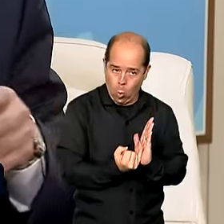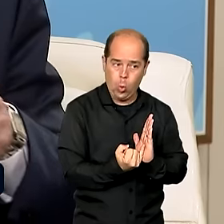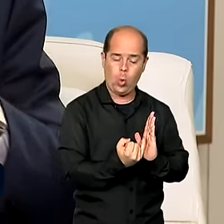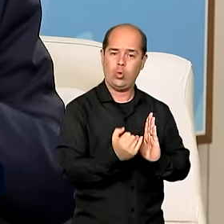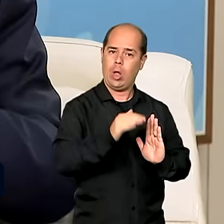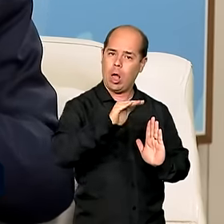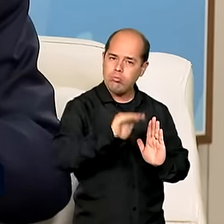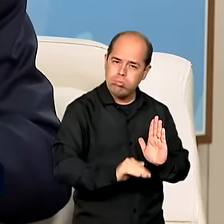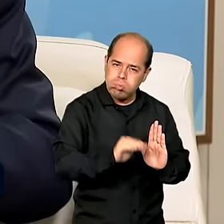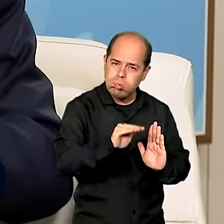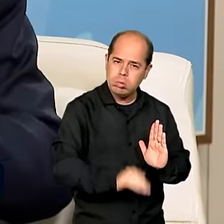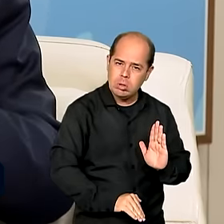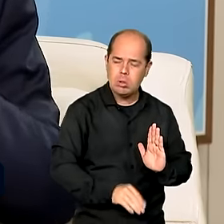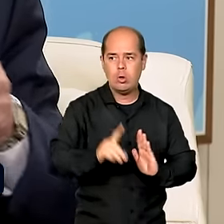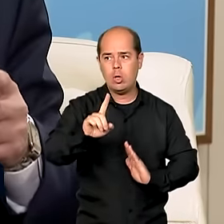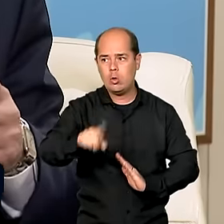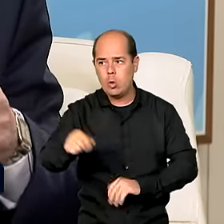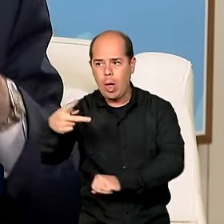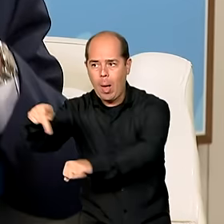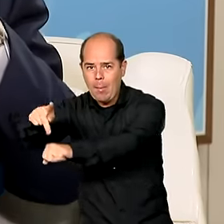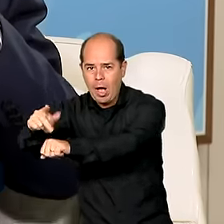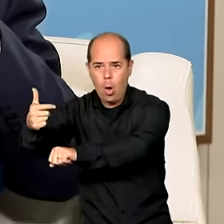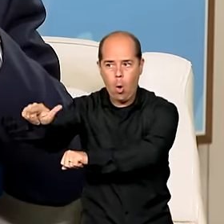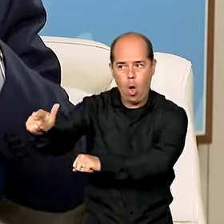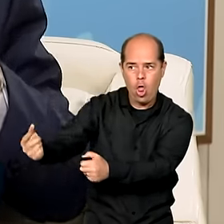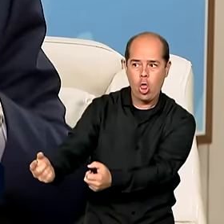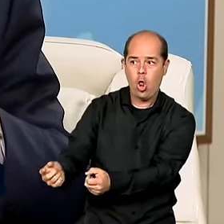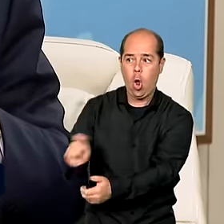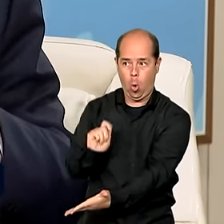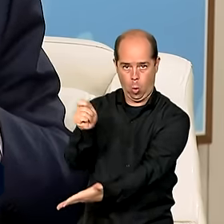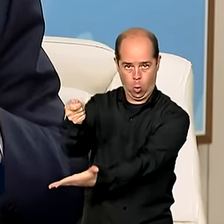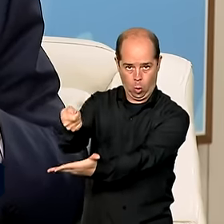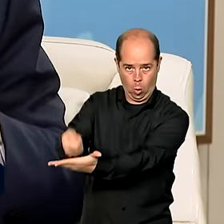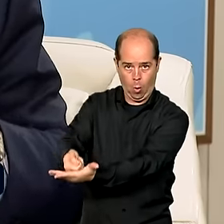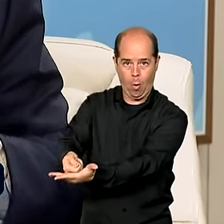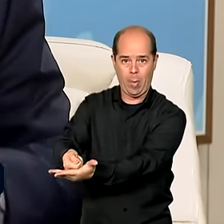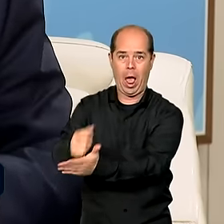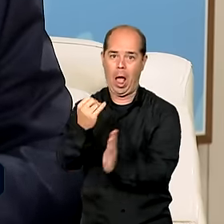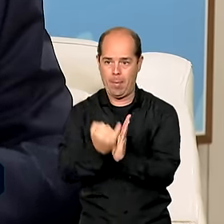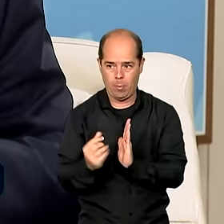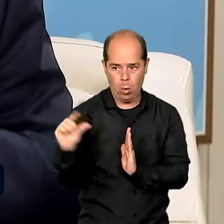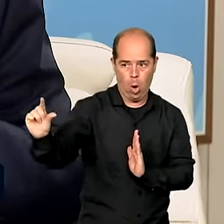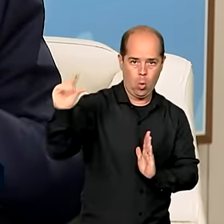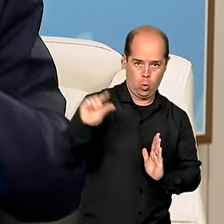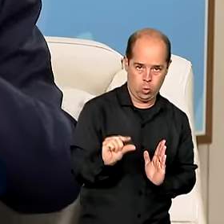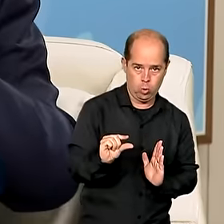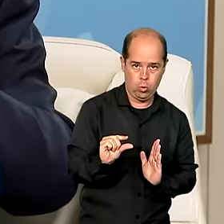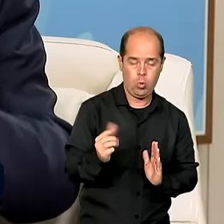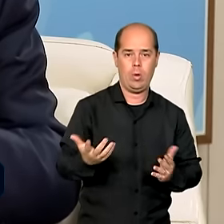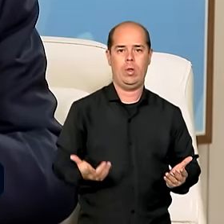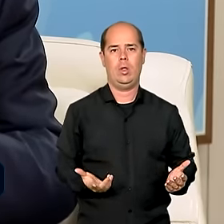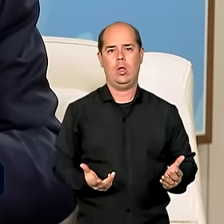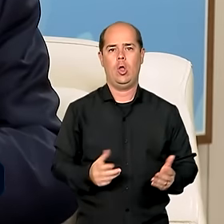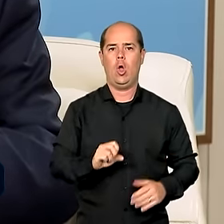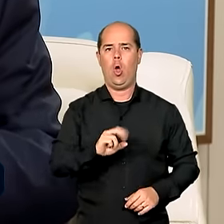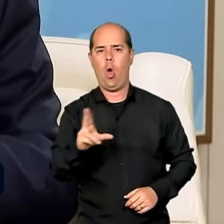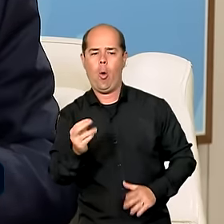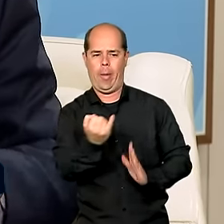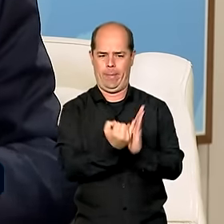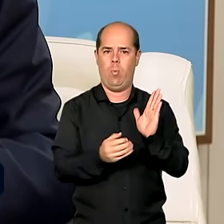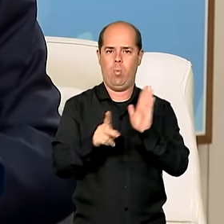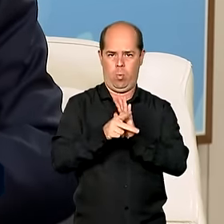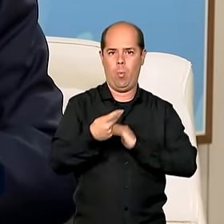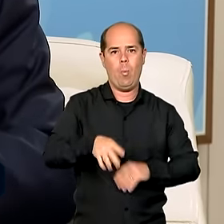importação seja piscofins IPI ele tá reduzindo a carga tributária para estimular